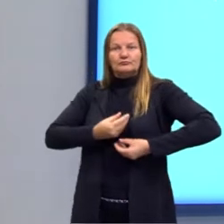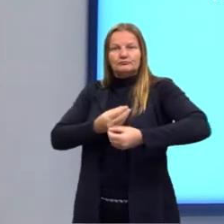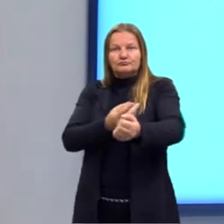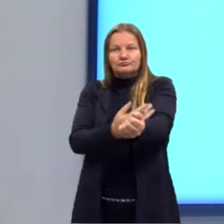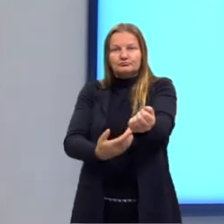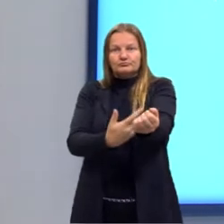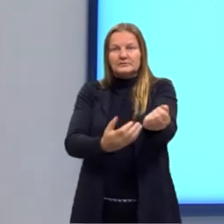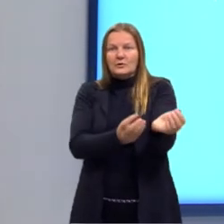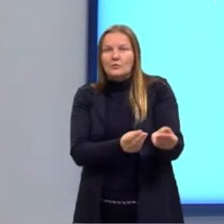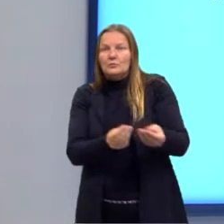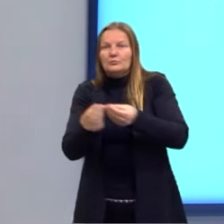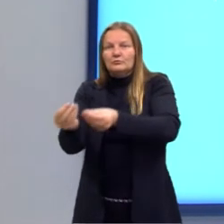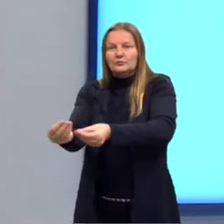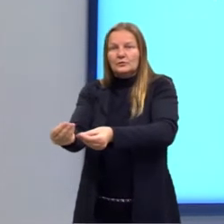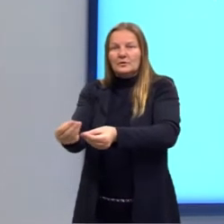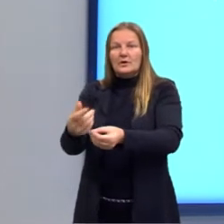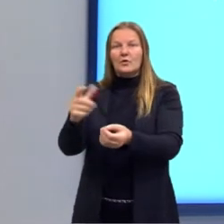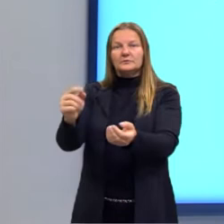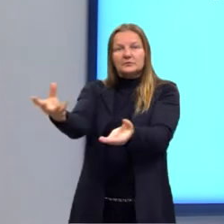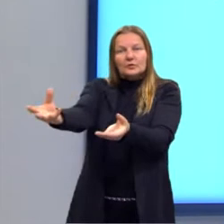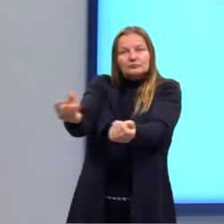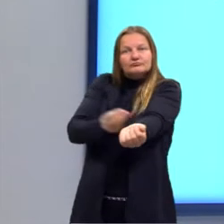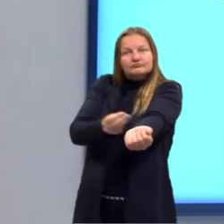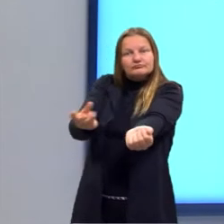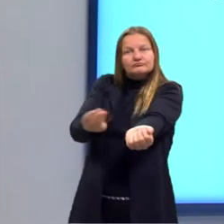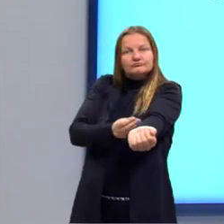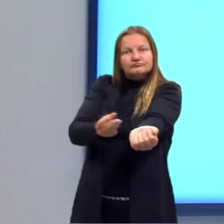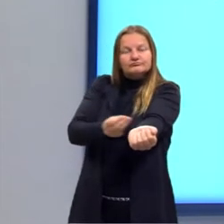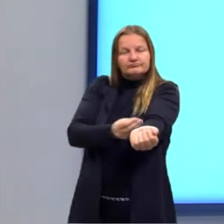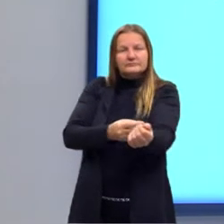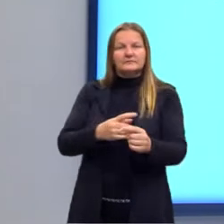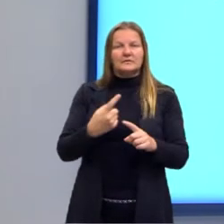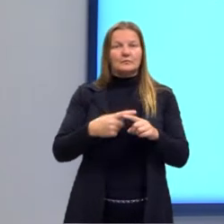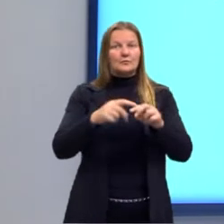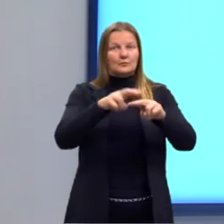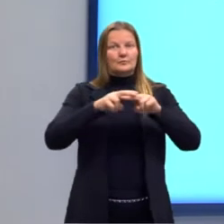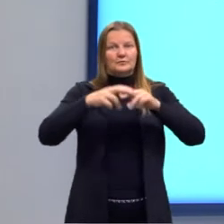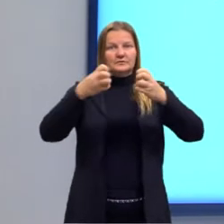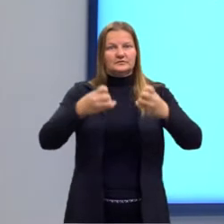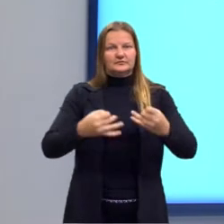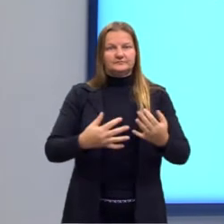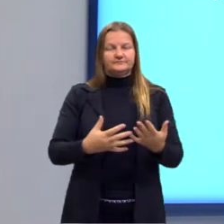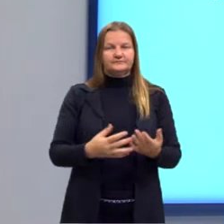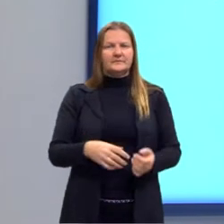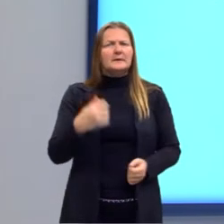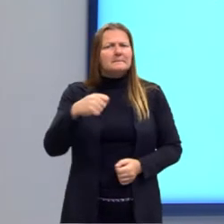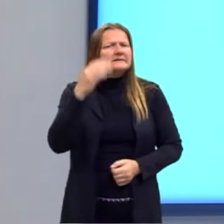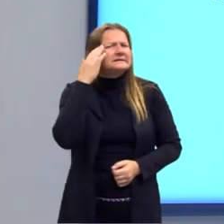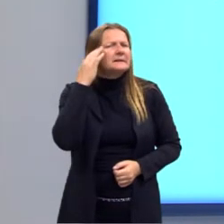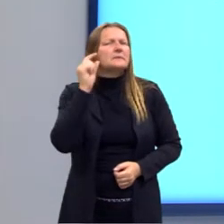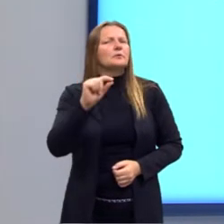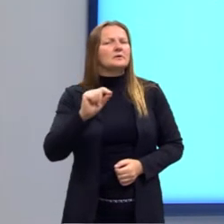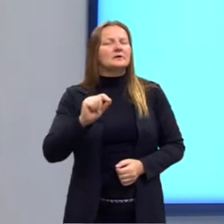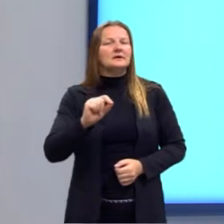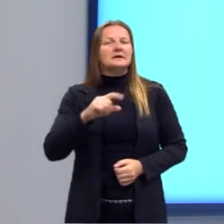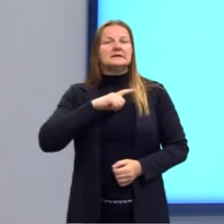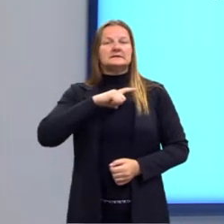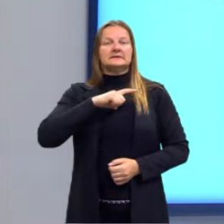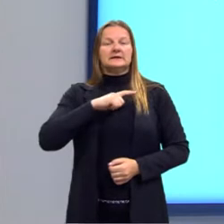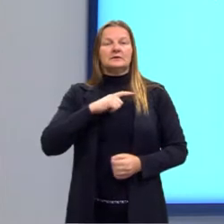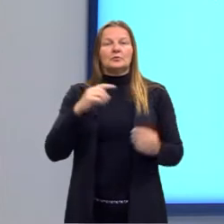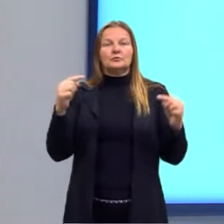receptora que vai precisar do sangue então deve-se saber se há ou não